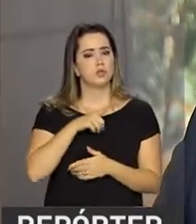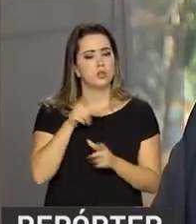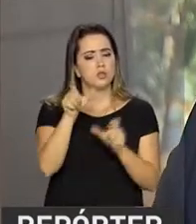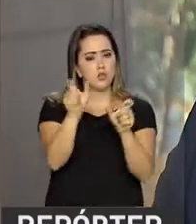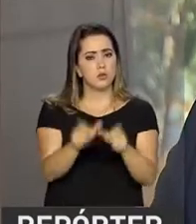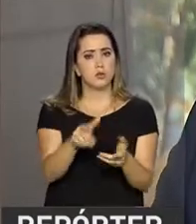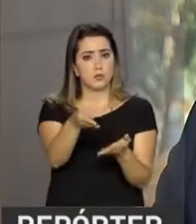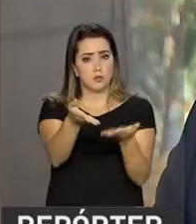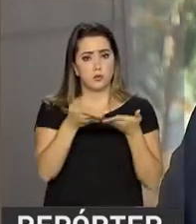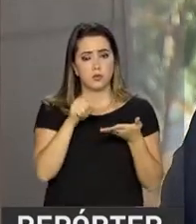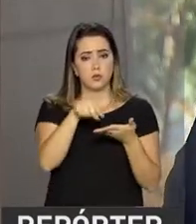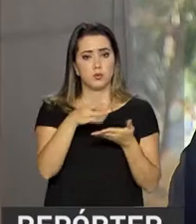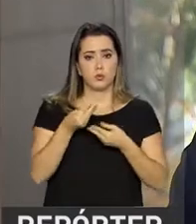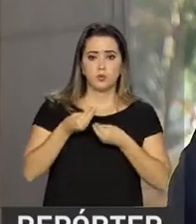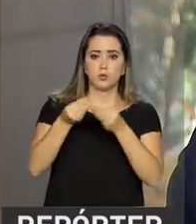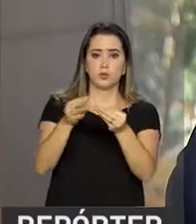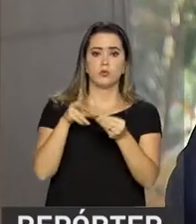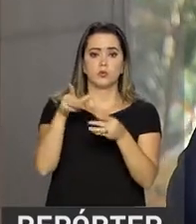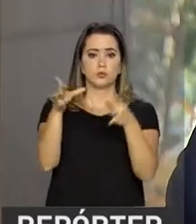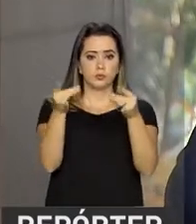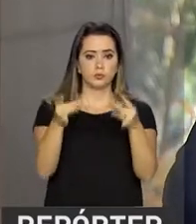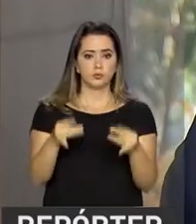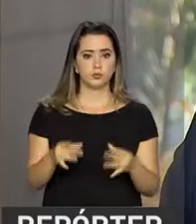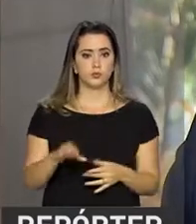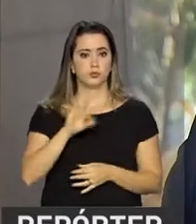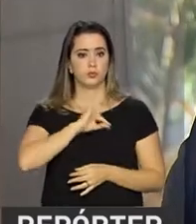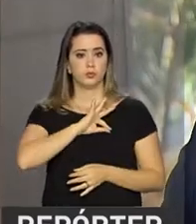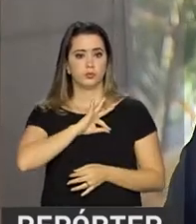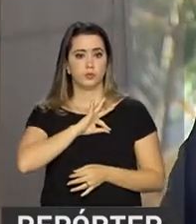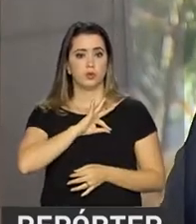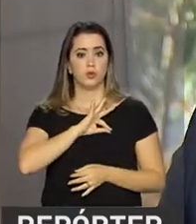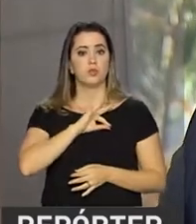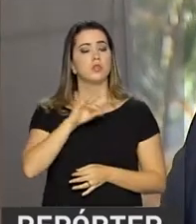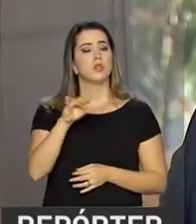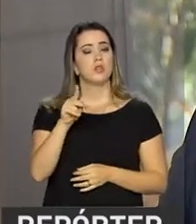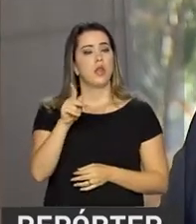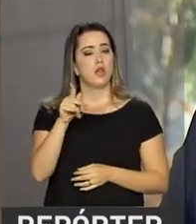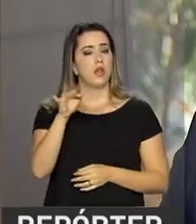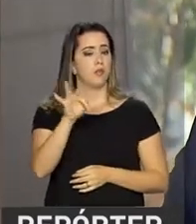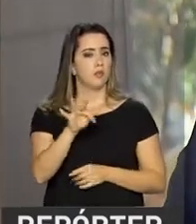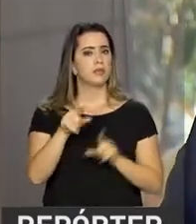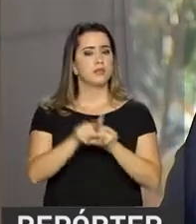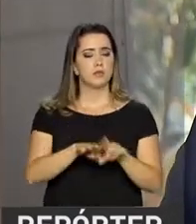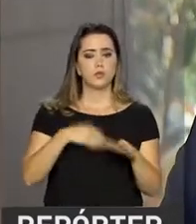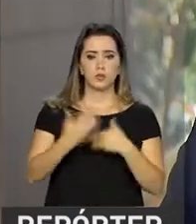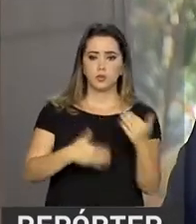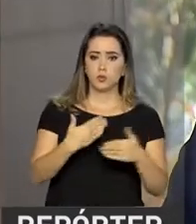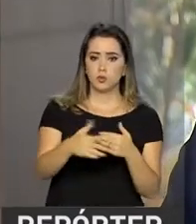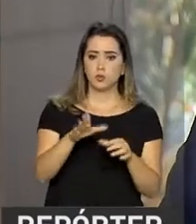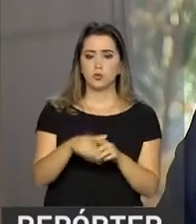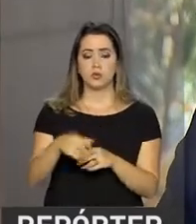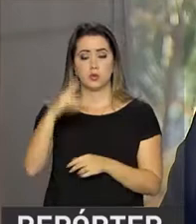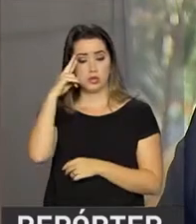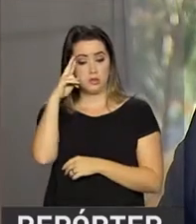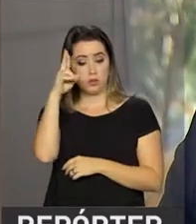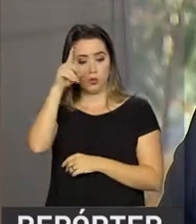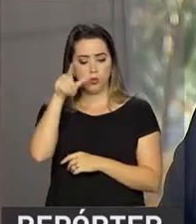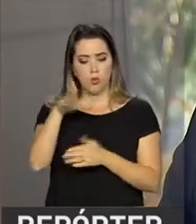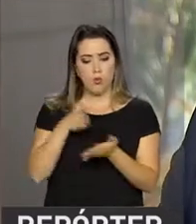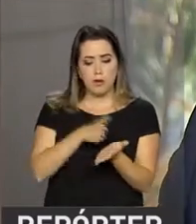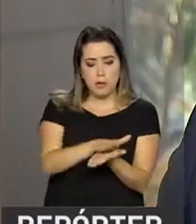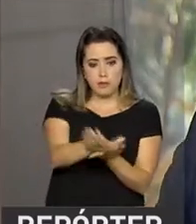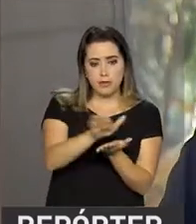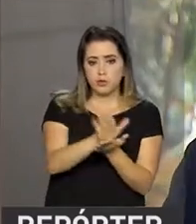cartório enviaremos todos os dados à polícia federal e ela polícia federal continuará sendo a autoridade emissora do